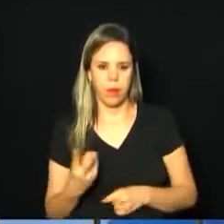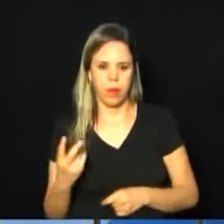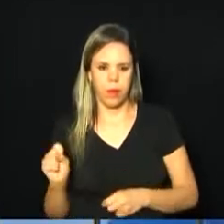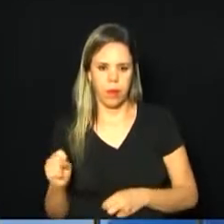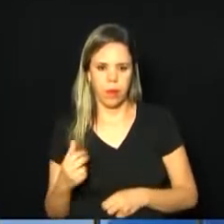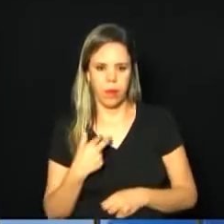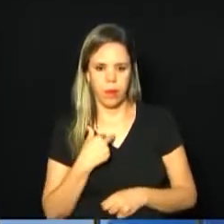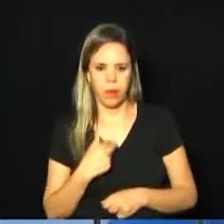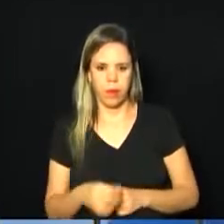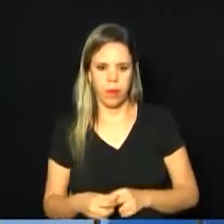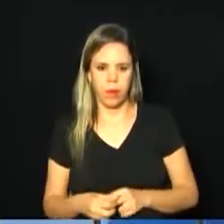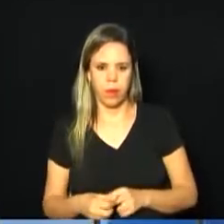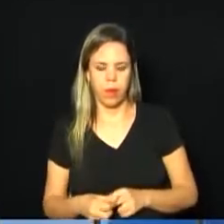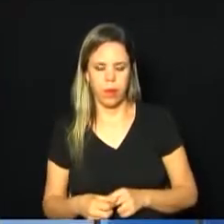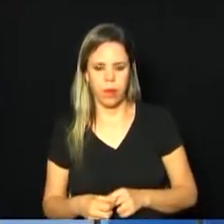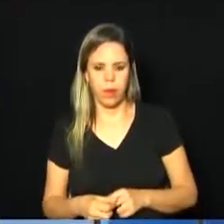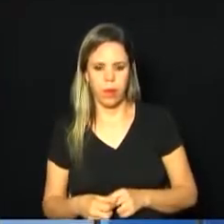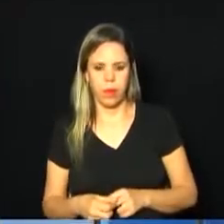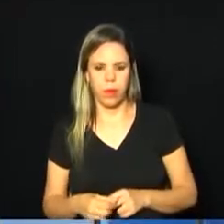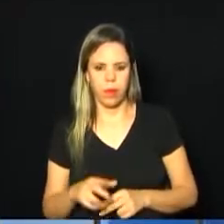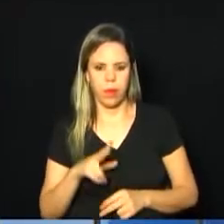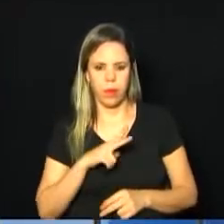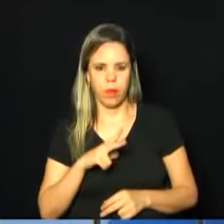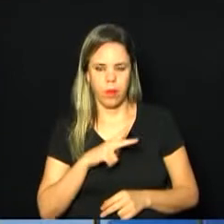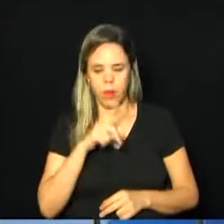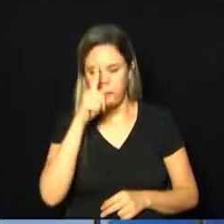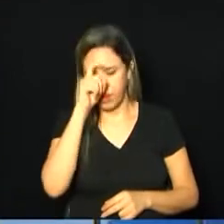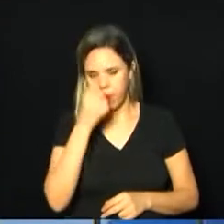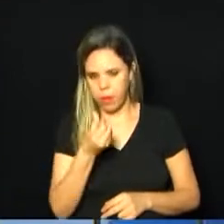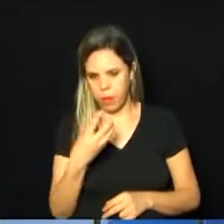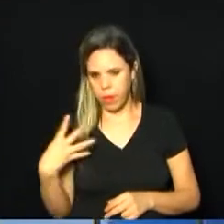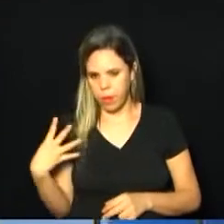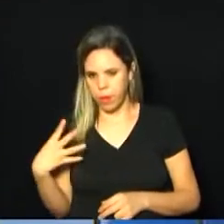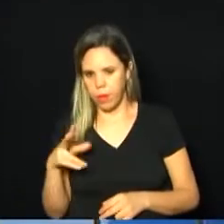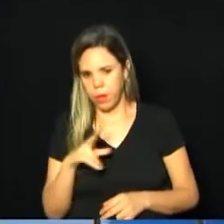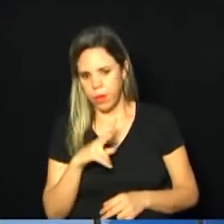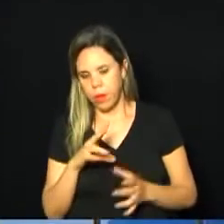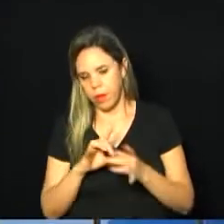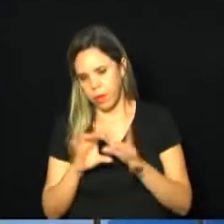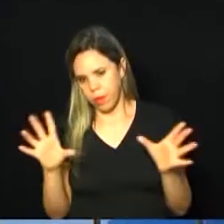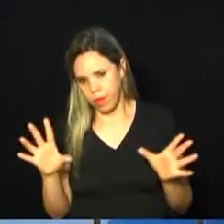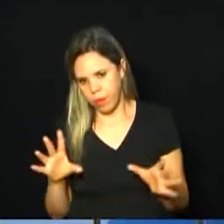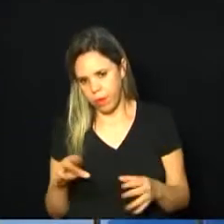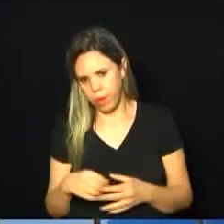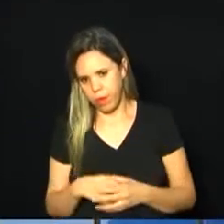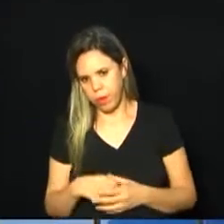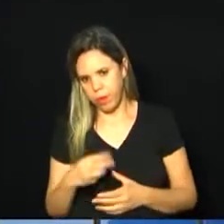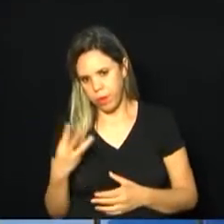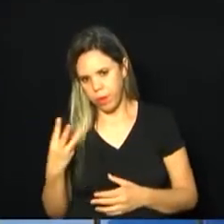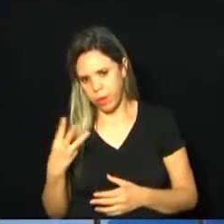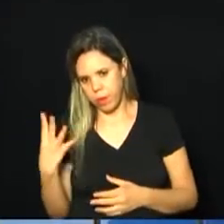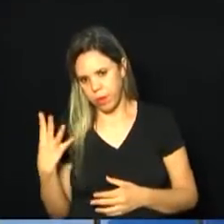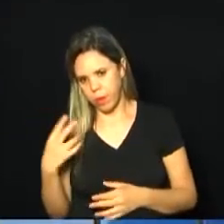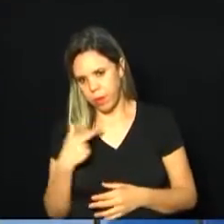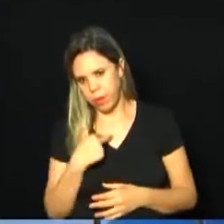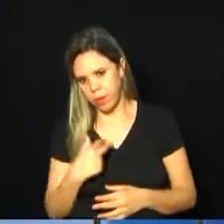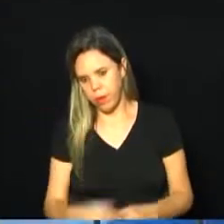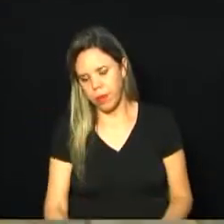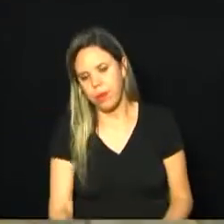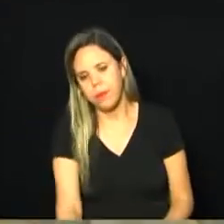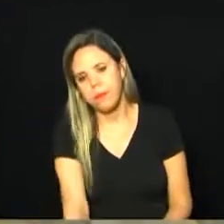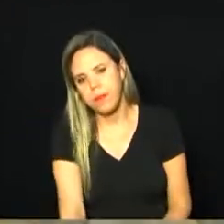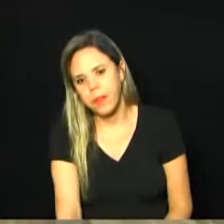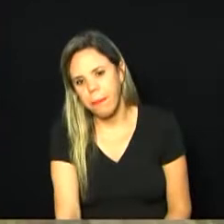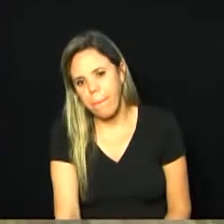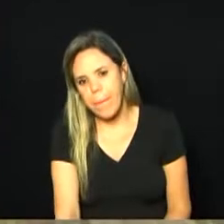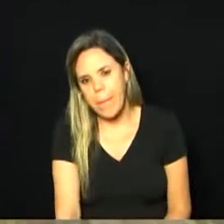28 ocupados e na rede particular 64 leitos disponíveis dos quais 34 ocupados